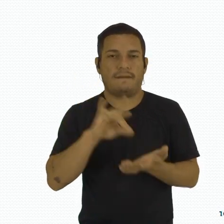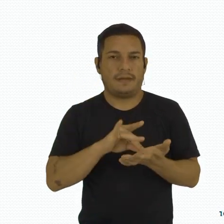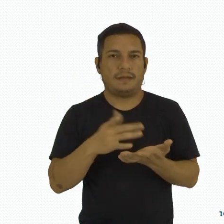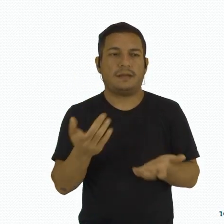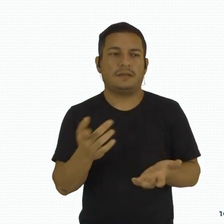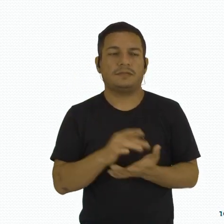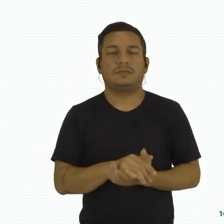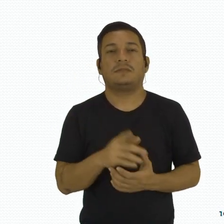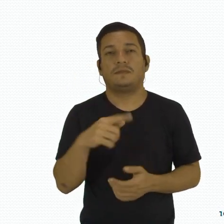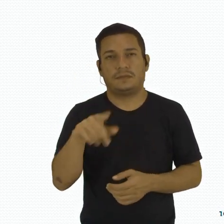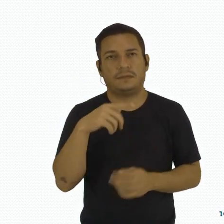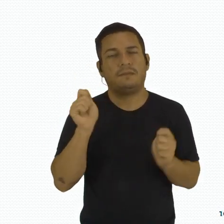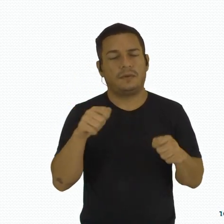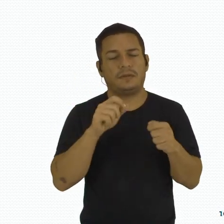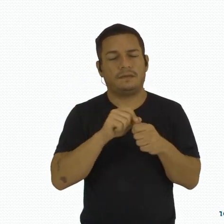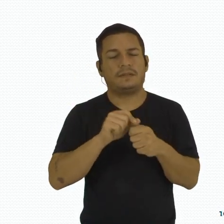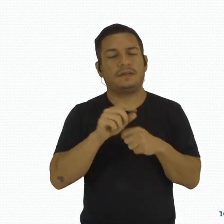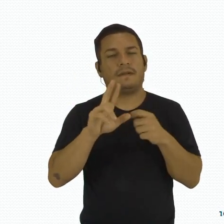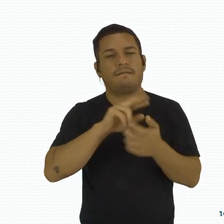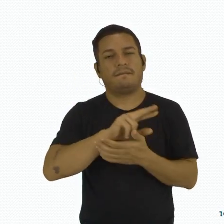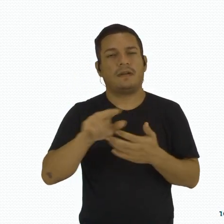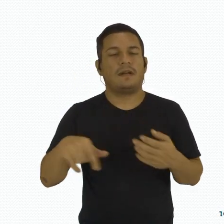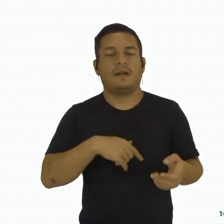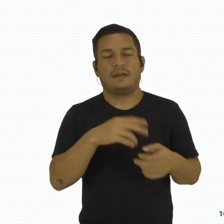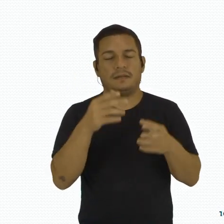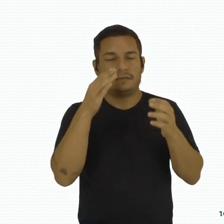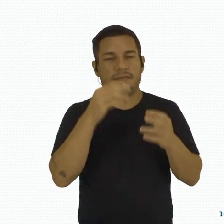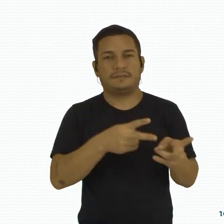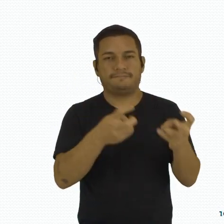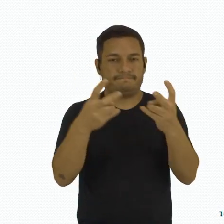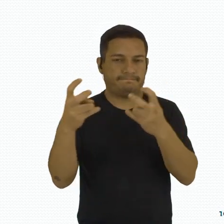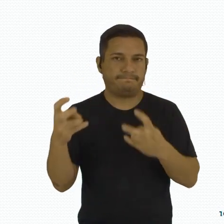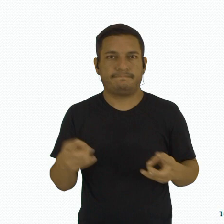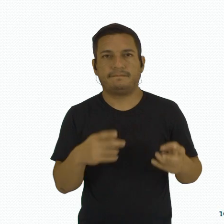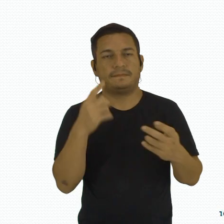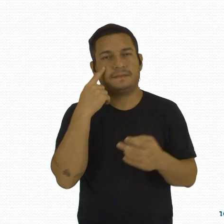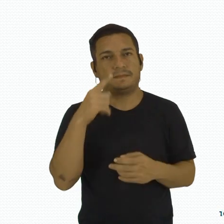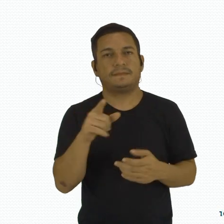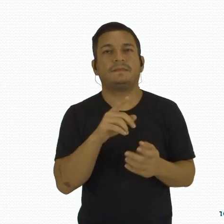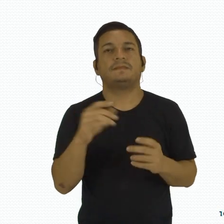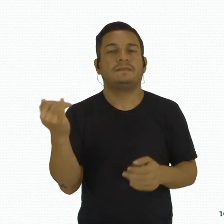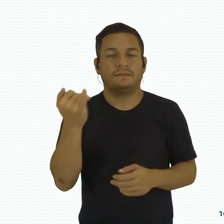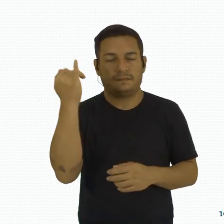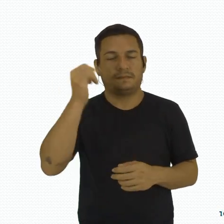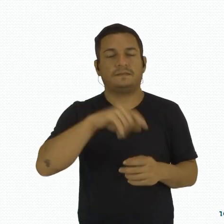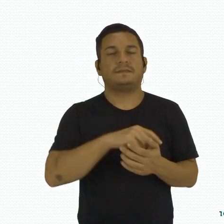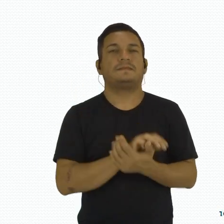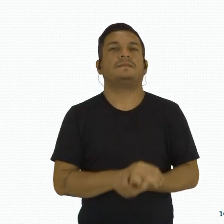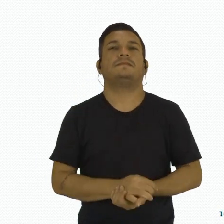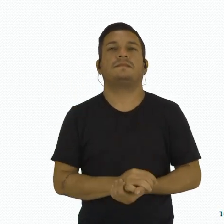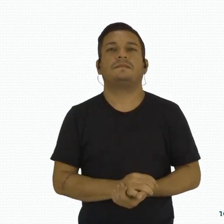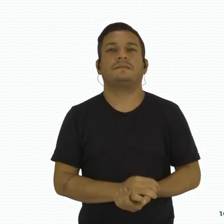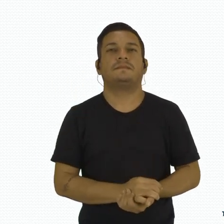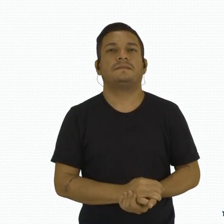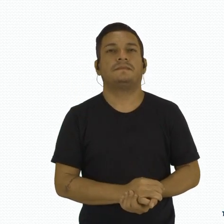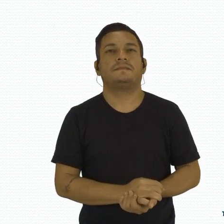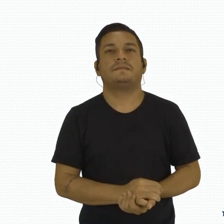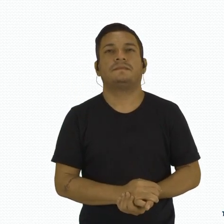você pode fazer várias observações olhando aí para esse diagrama aí. Muito importante ele e